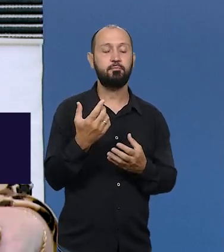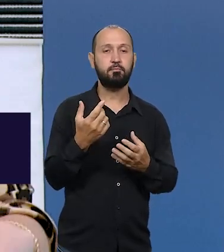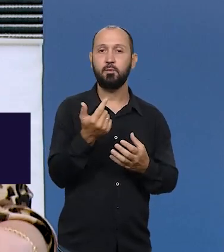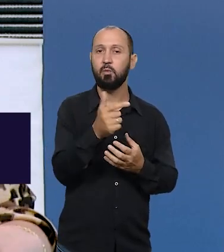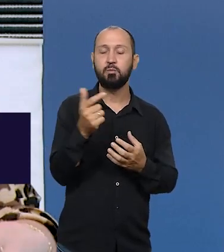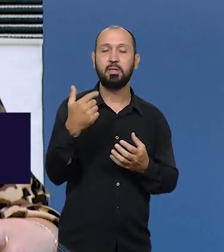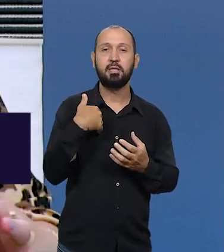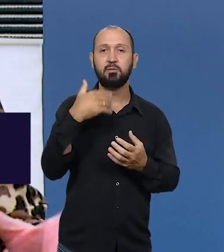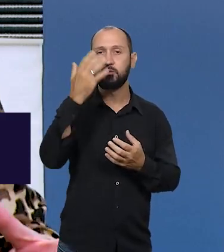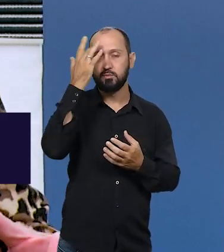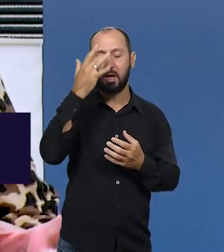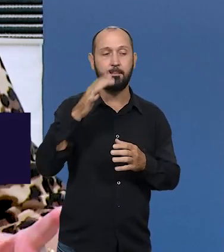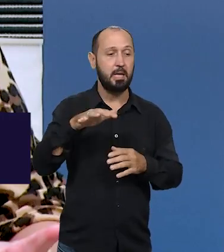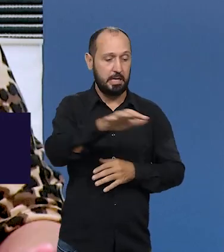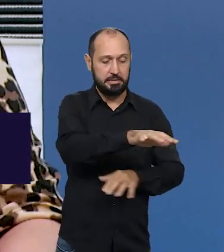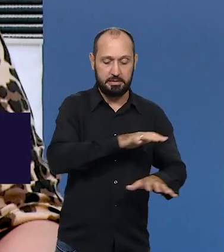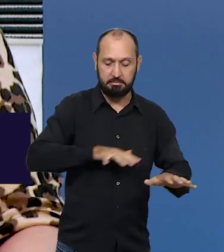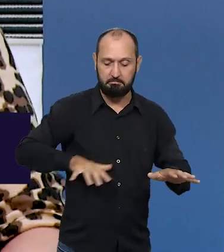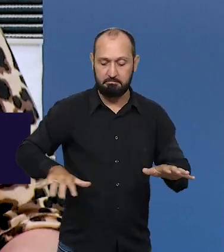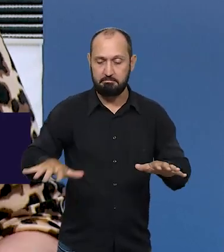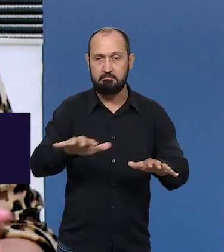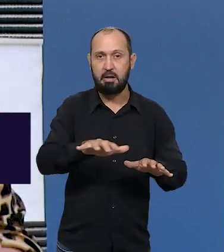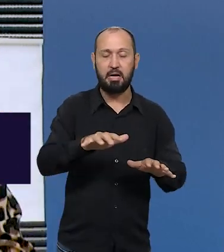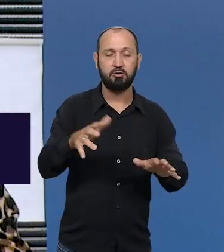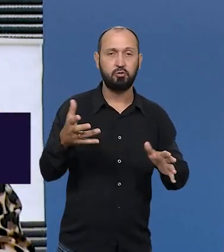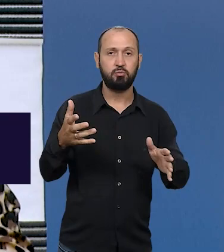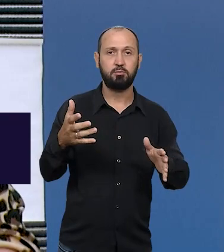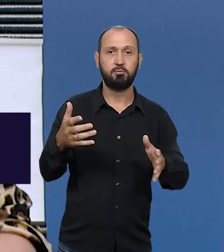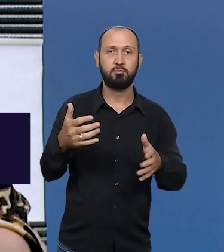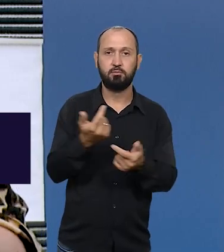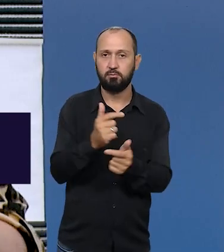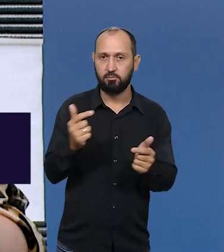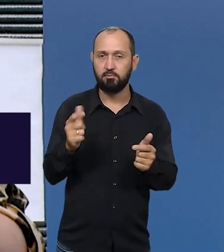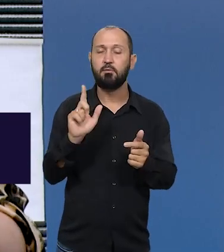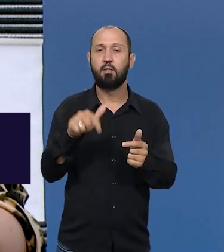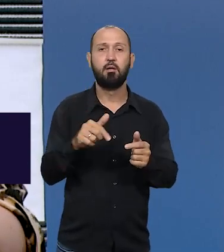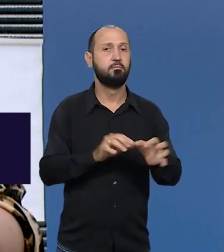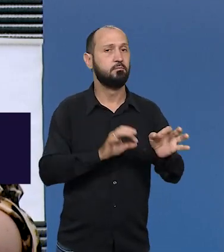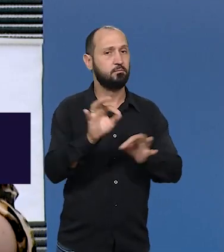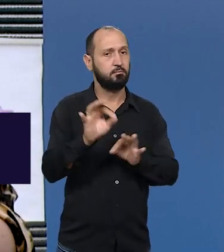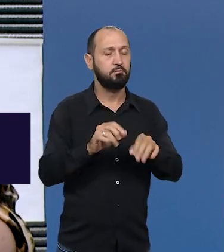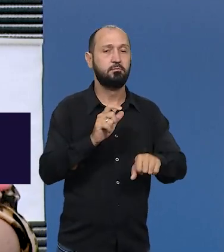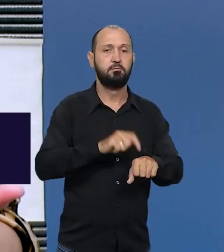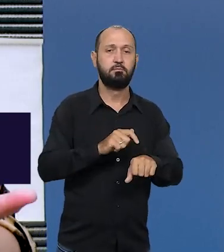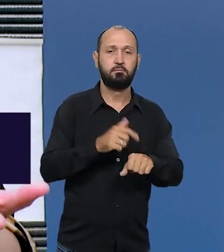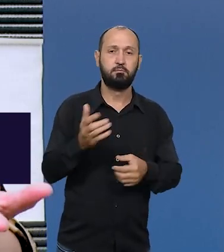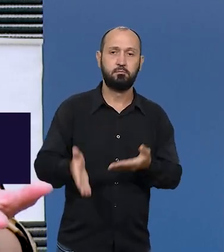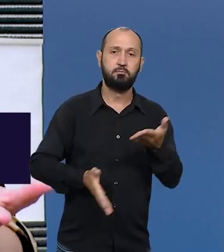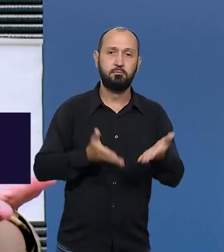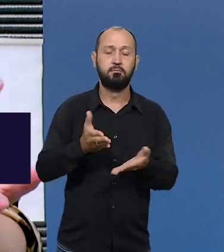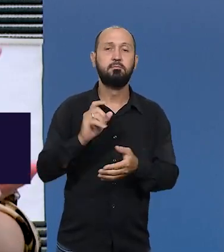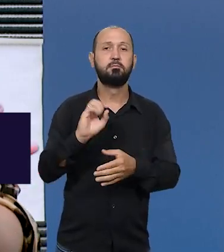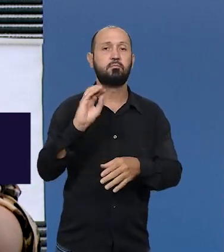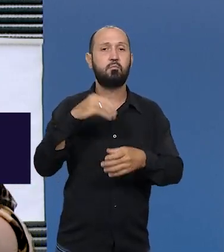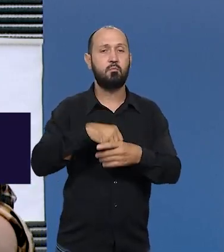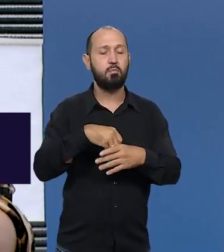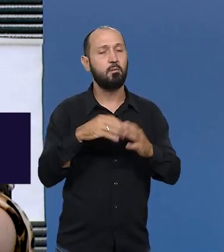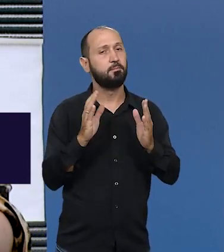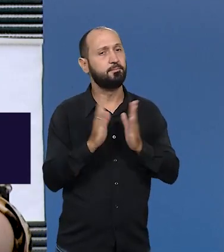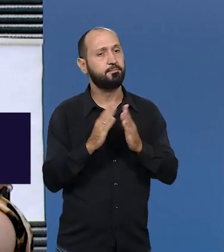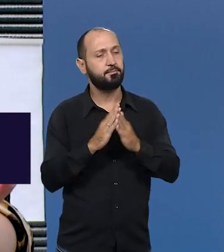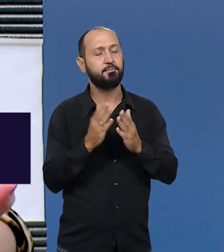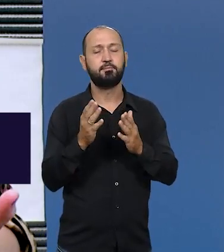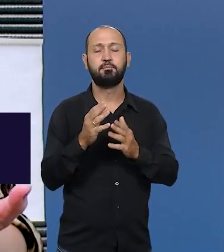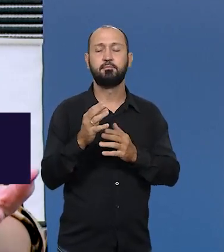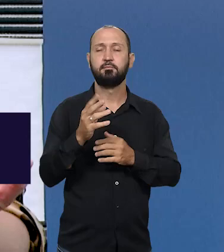ela não tem uma noção espacial adequada? Então, tudo isso é organizado durante a sessão para que em casa